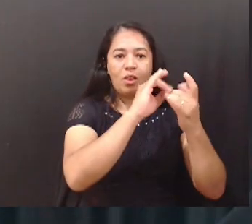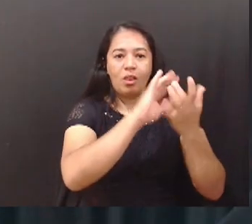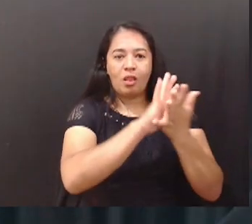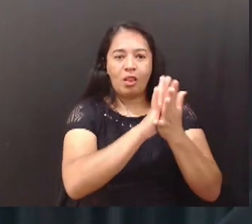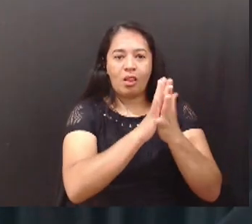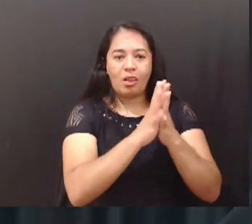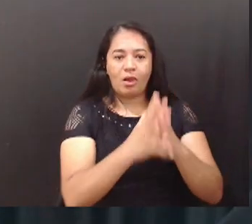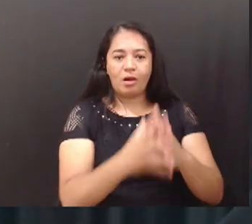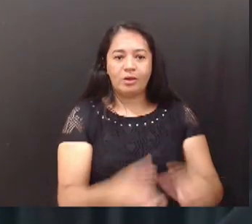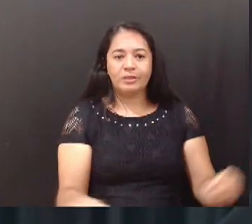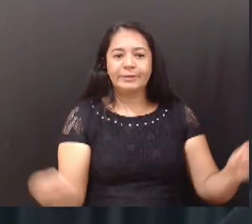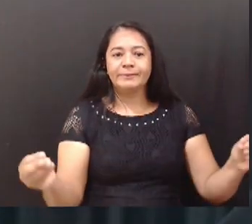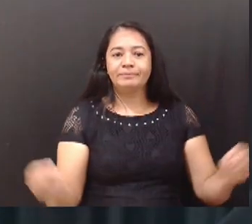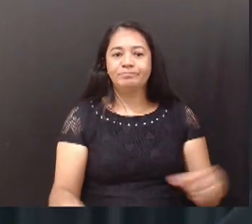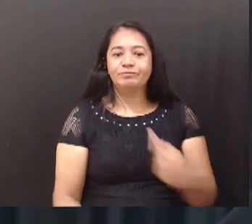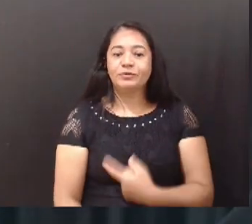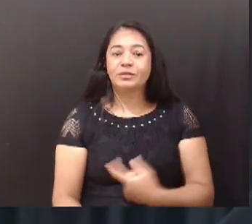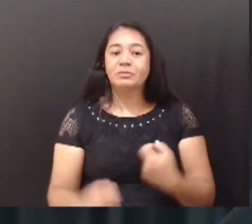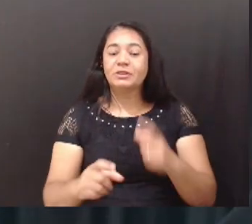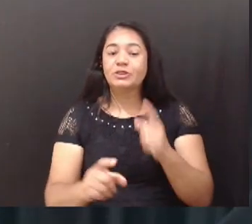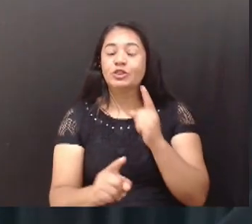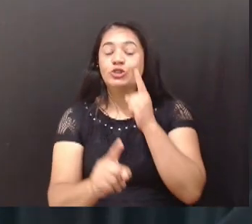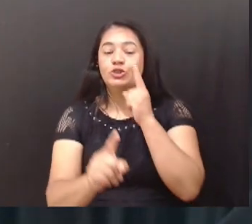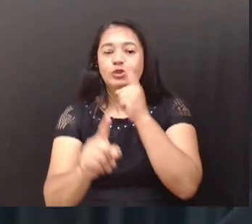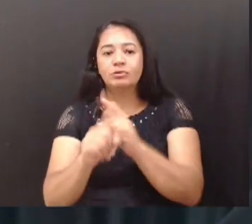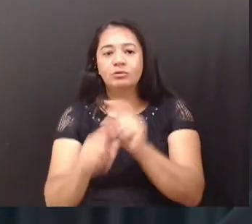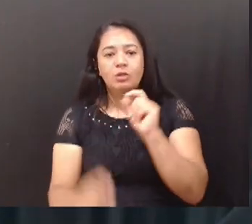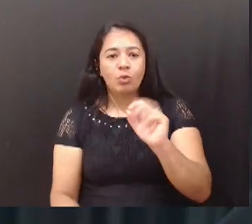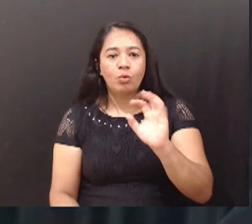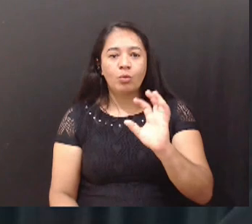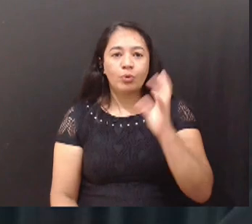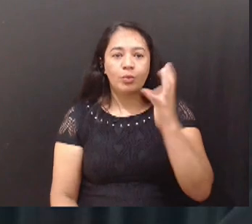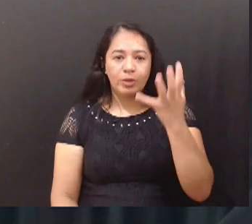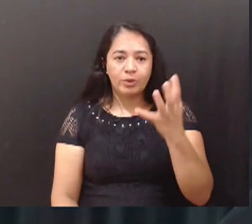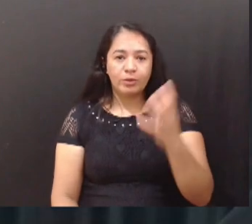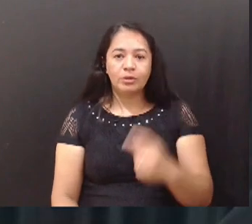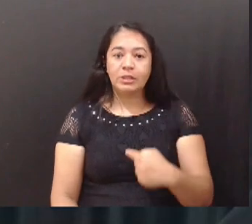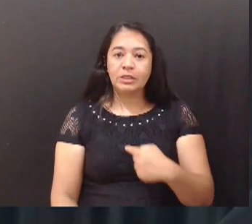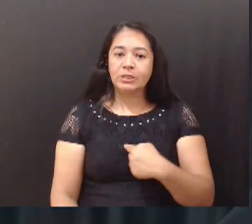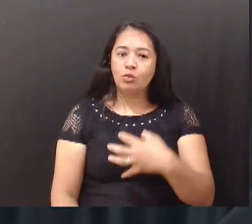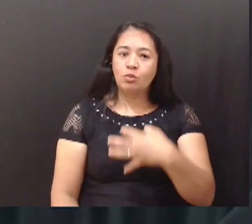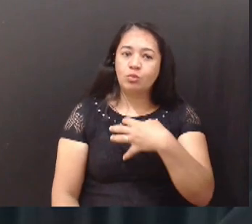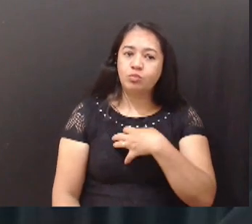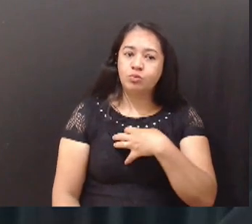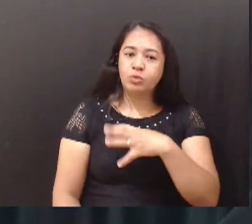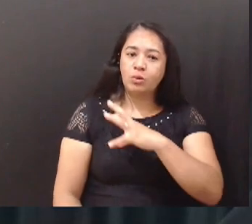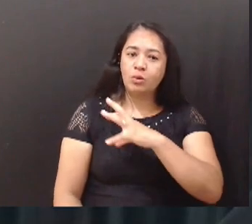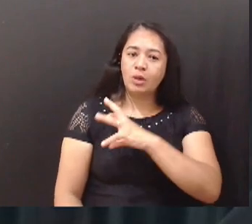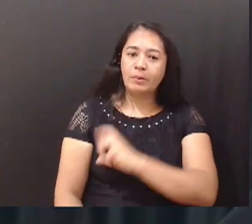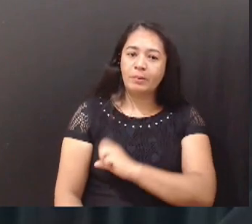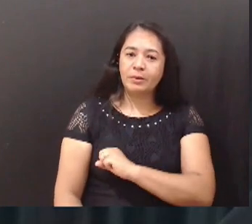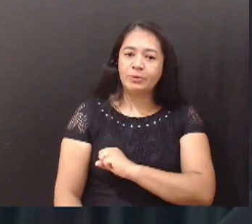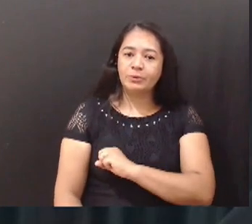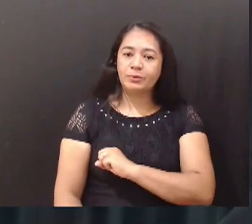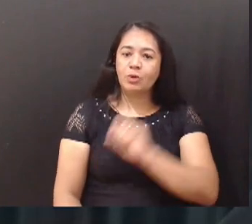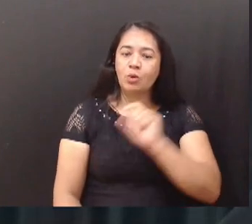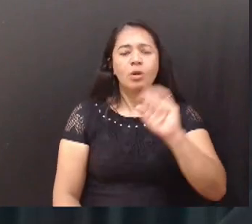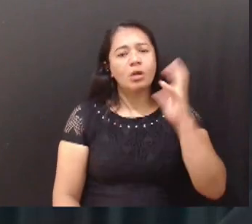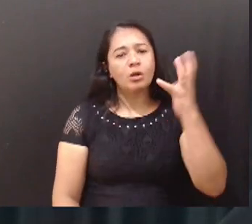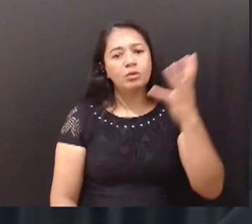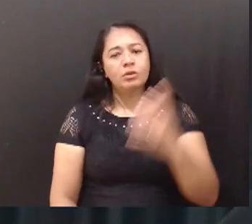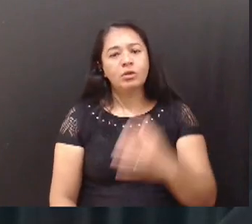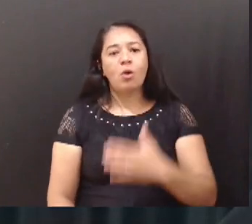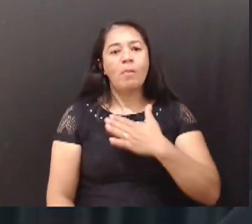E aí a gente precisa descobrir o que acontece que eu me sinto amado. O que é o meu amor para